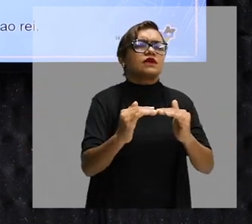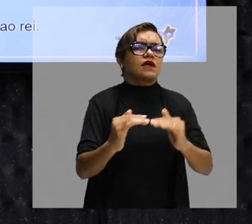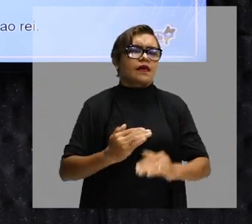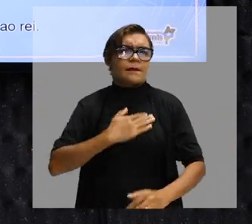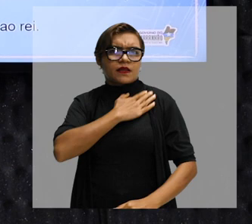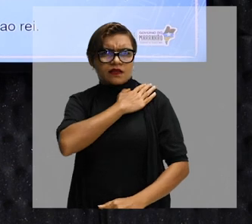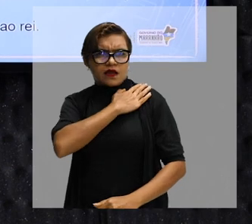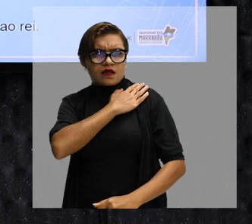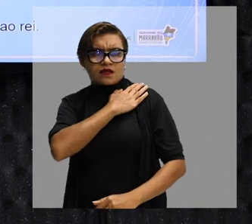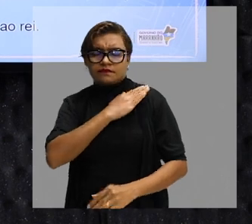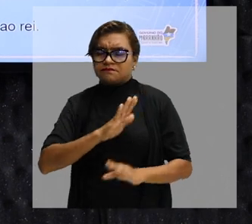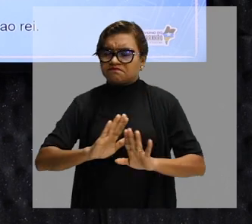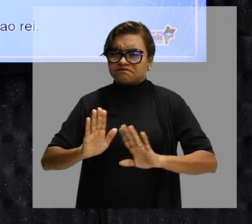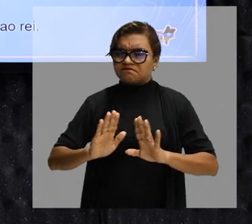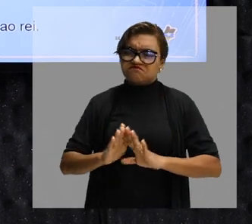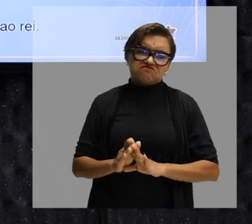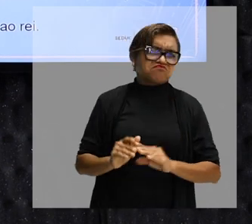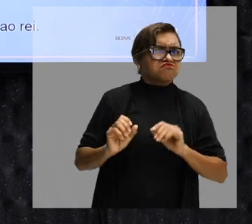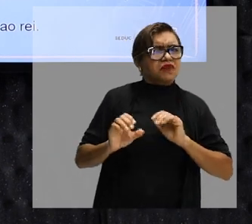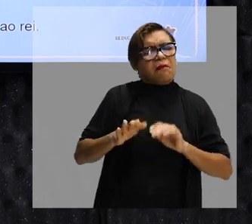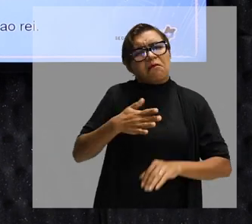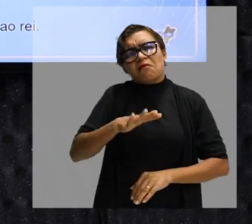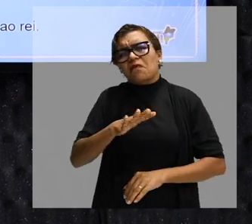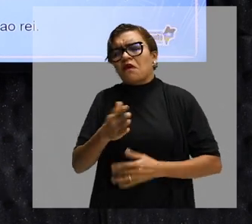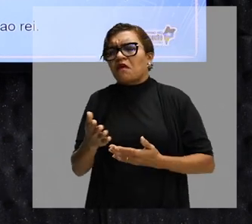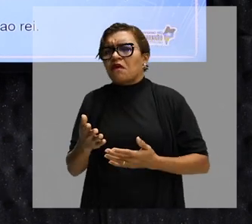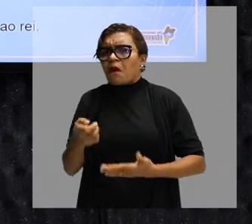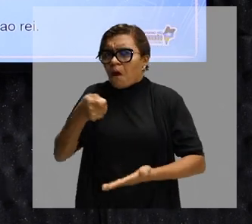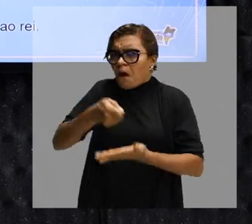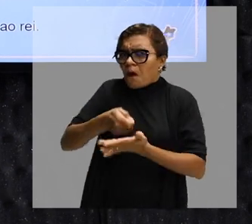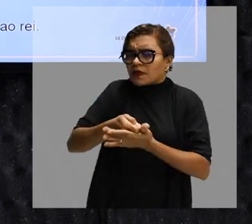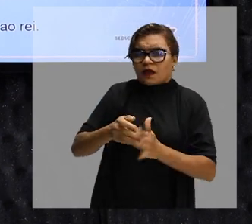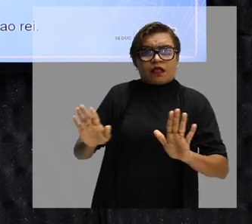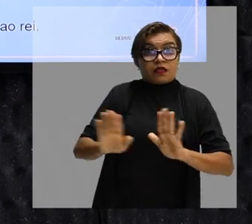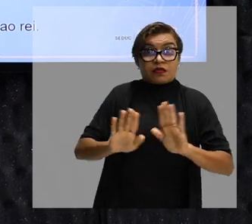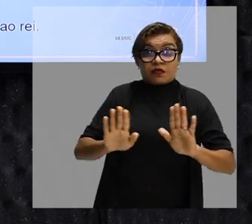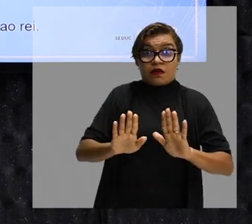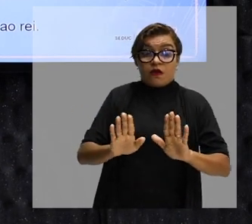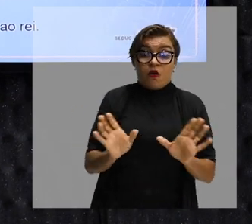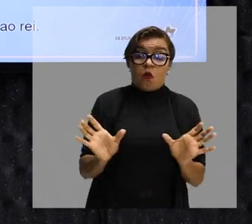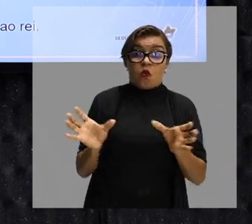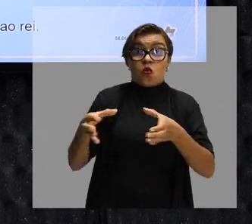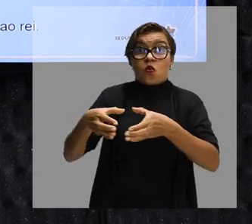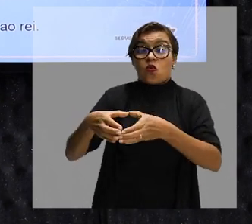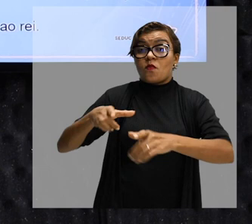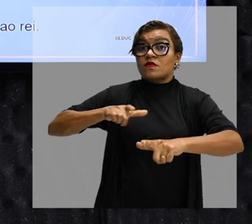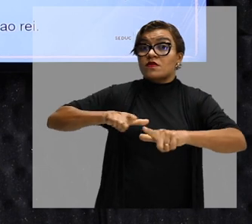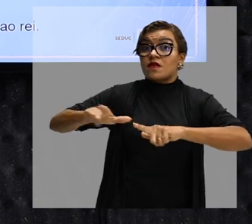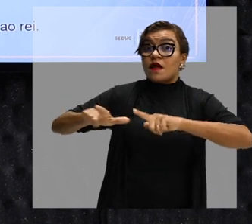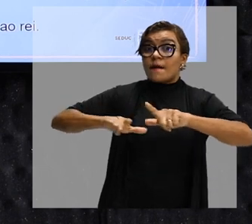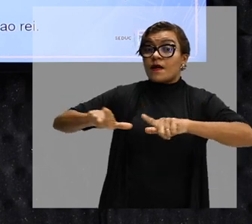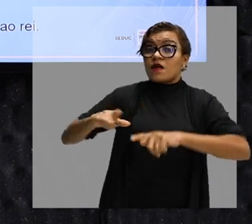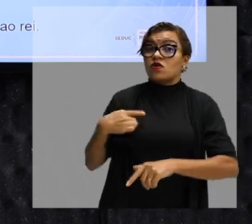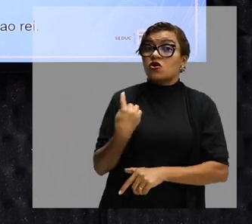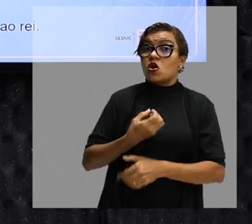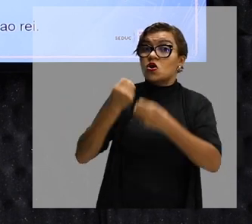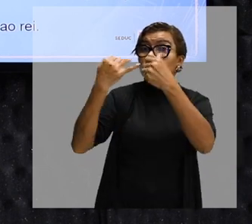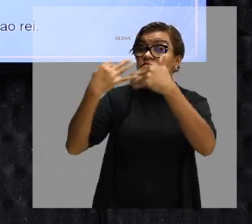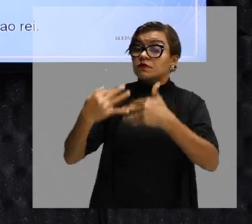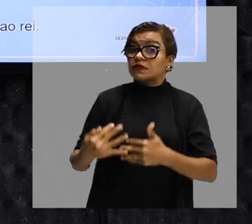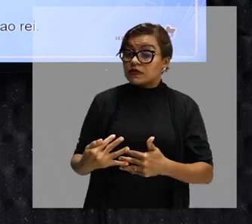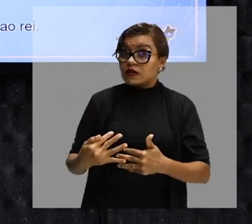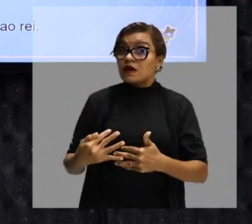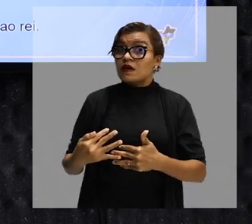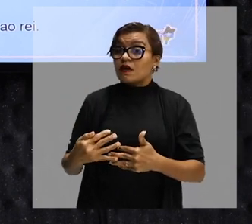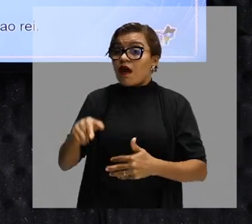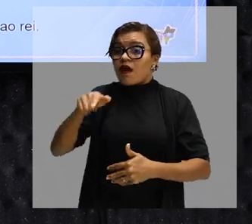militares. Tá? Pode até ser, mas não é obrigado. Nós estamos falando da classe trabalhadora. Como Marx diz, daquele que está com o pé no